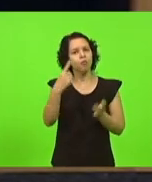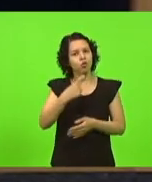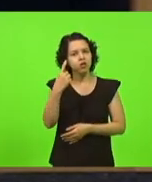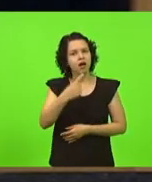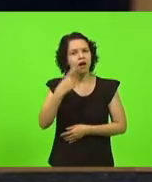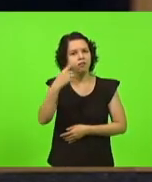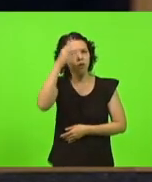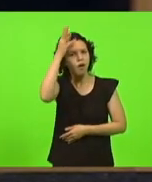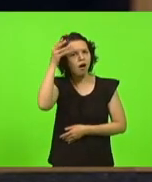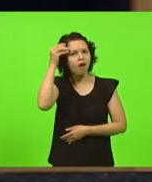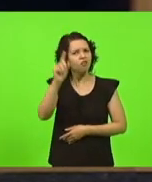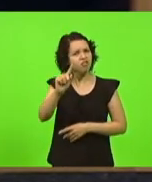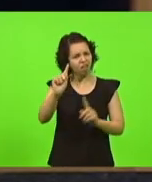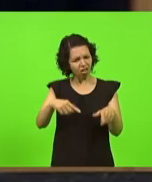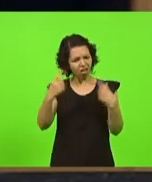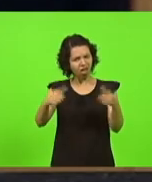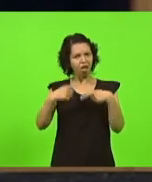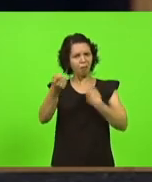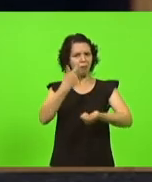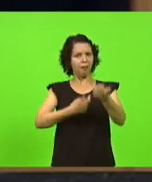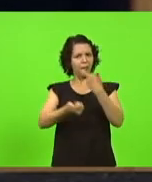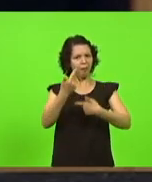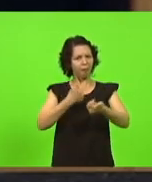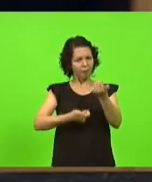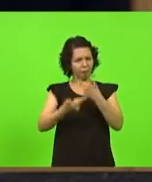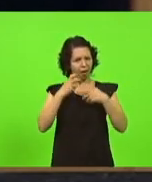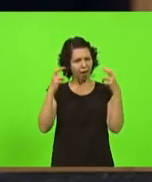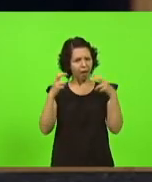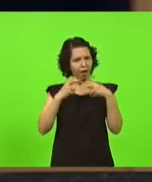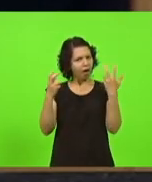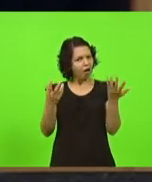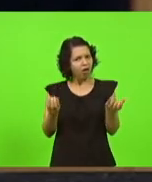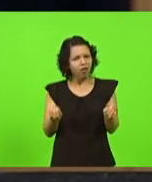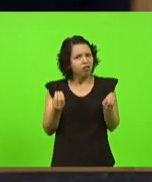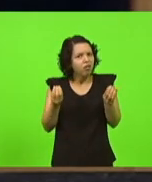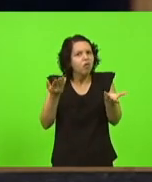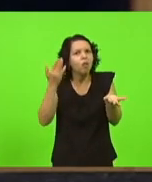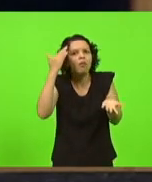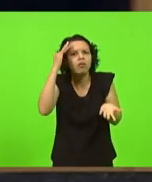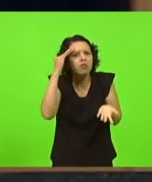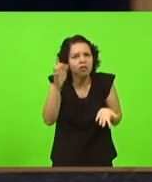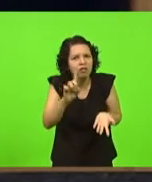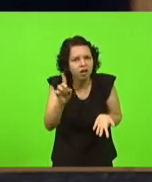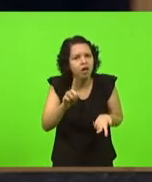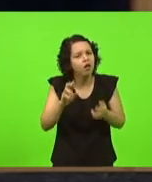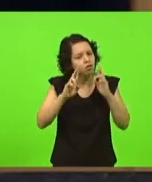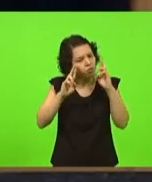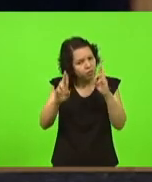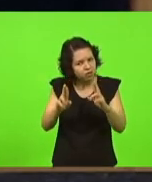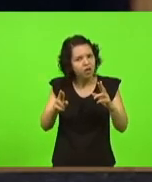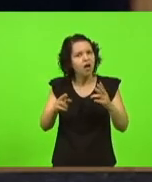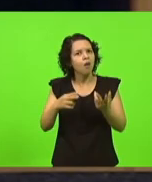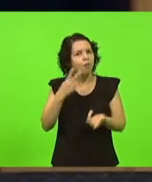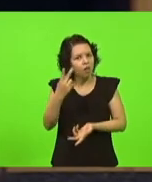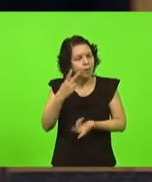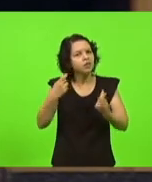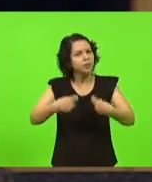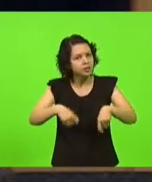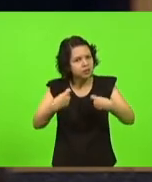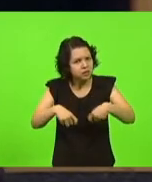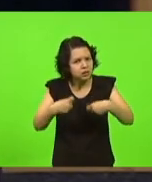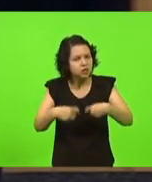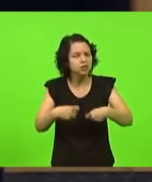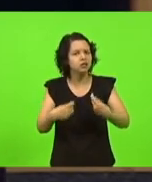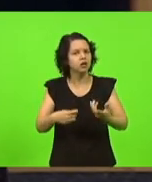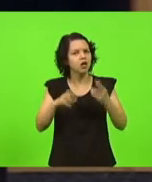está me agredindo com a sua gritaria aqui. Não dá para entender. Vamos respeitar o parlamentar. Vamos respeitar